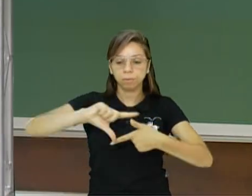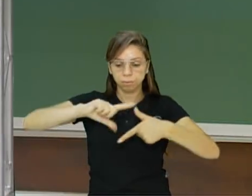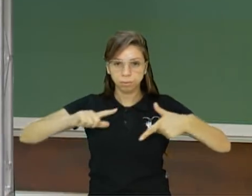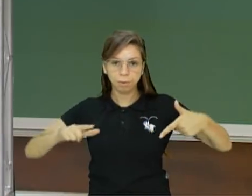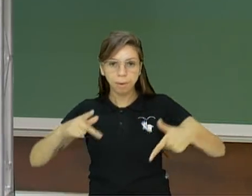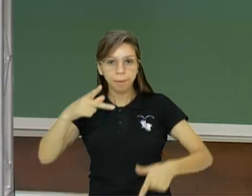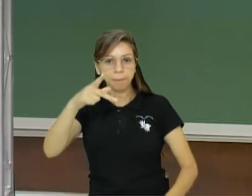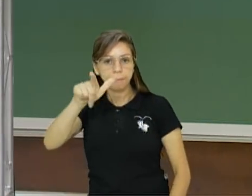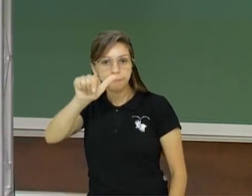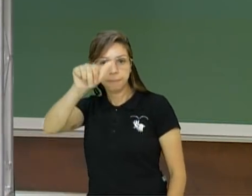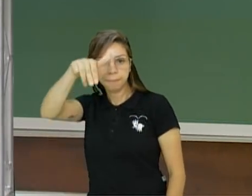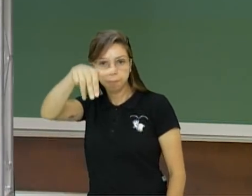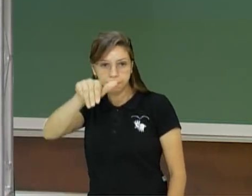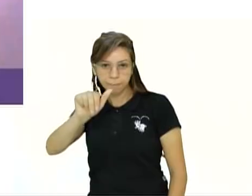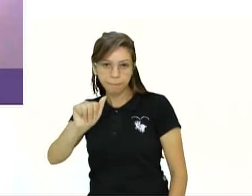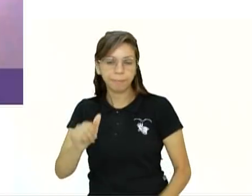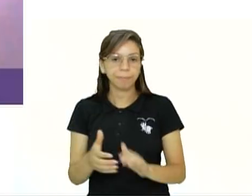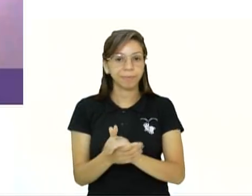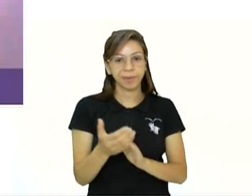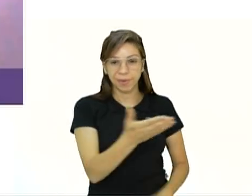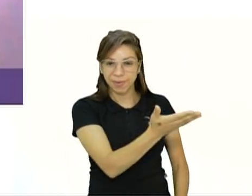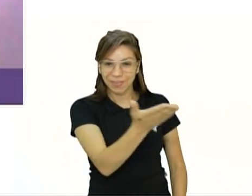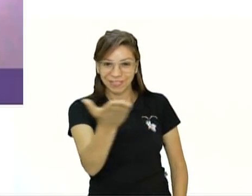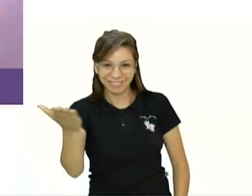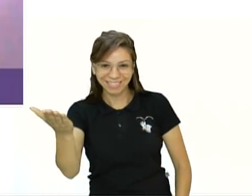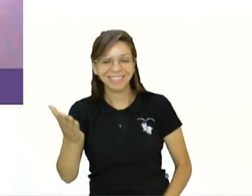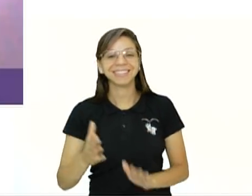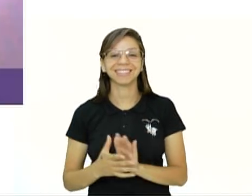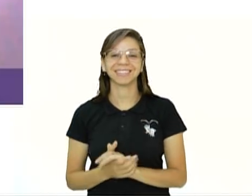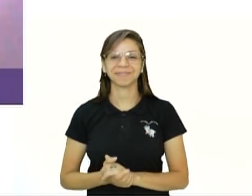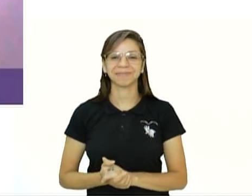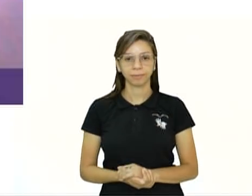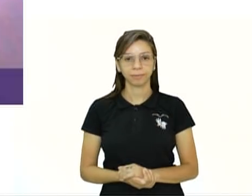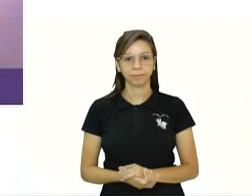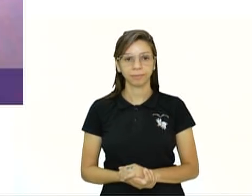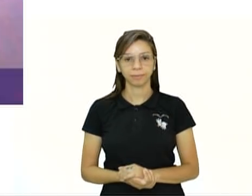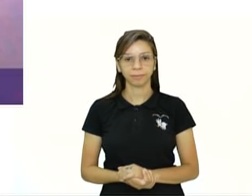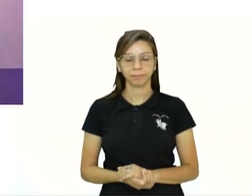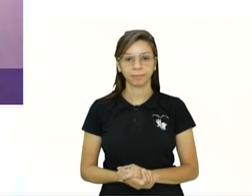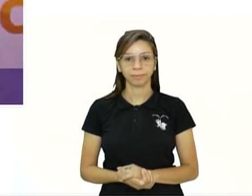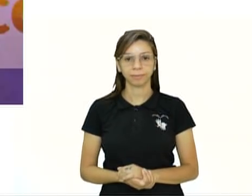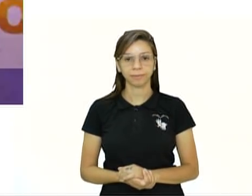formas planas. Então, é com vocês aí!